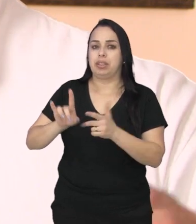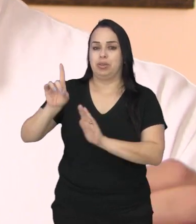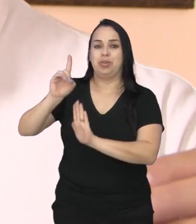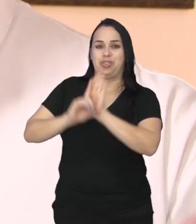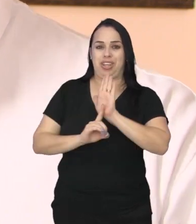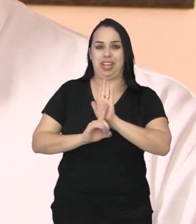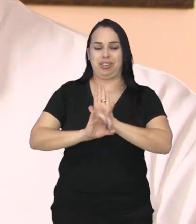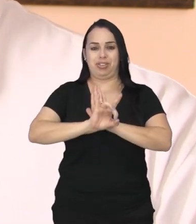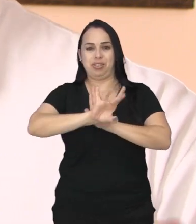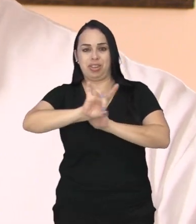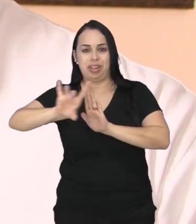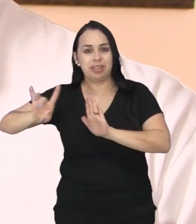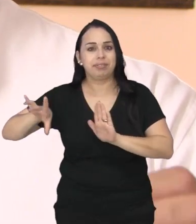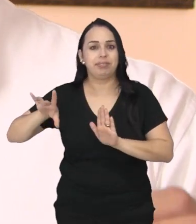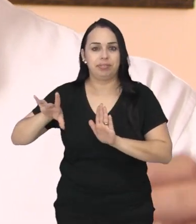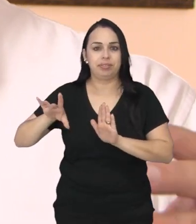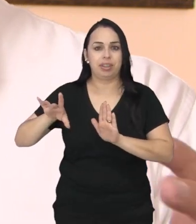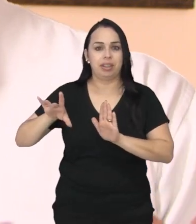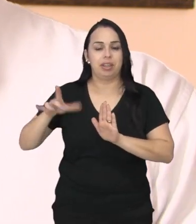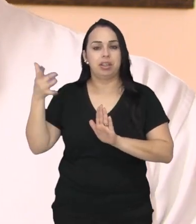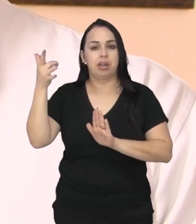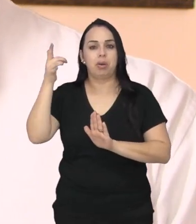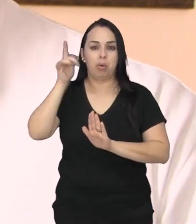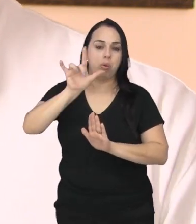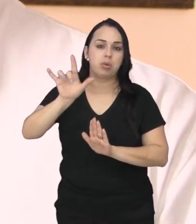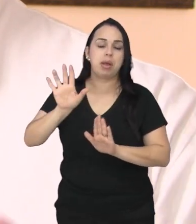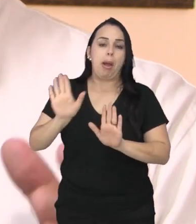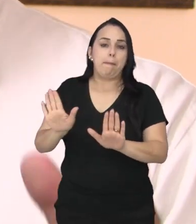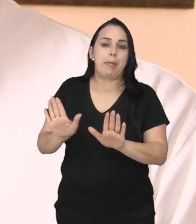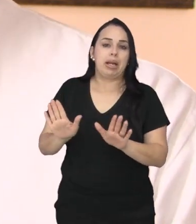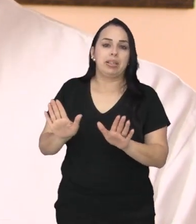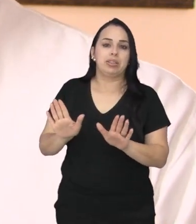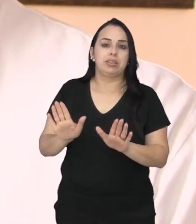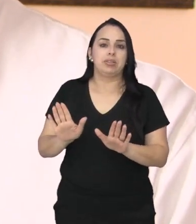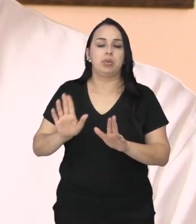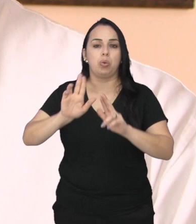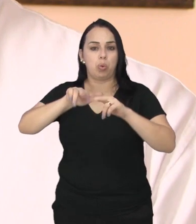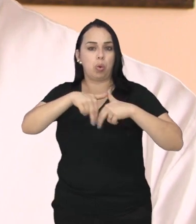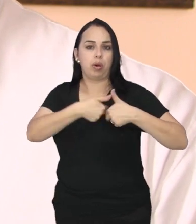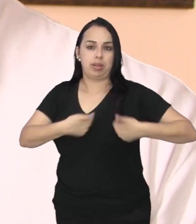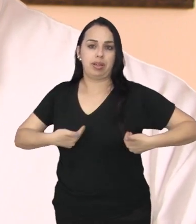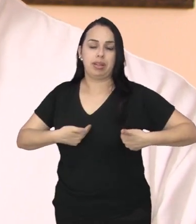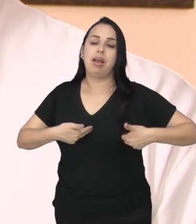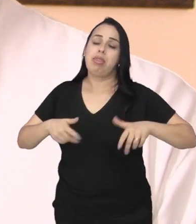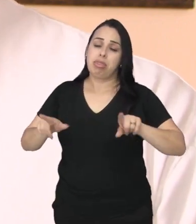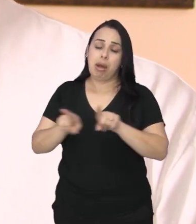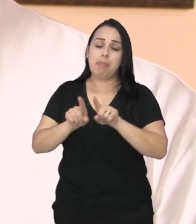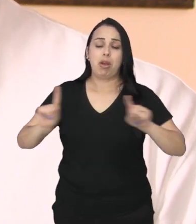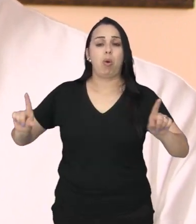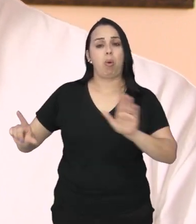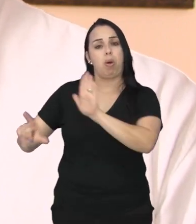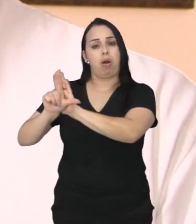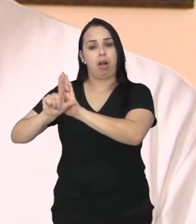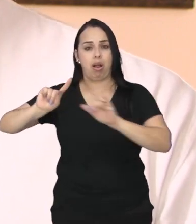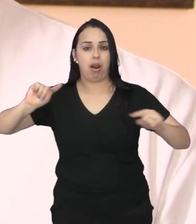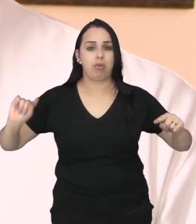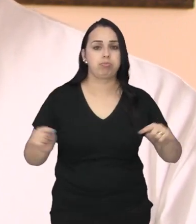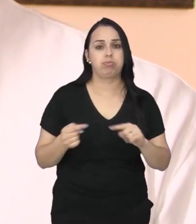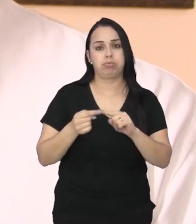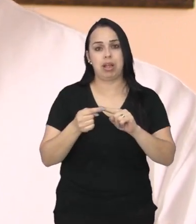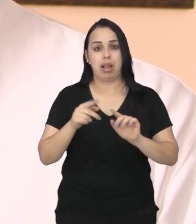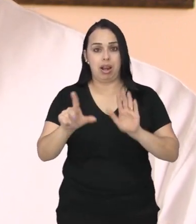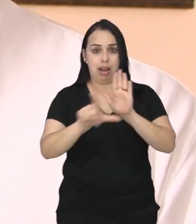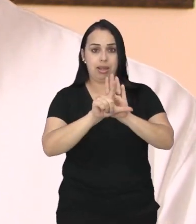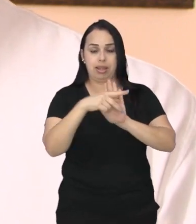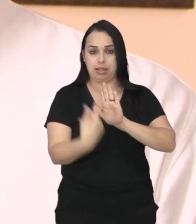os direitos deles, por lei, são conquistados ali, também o símbolo do autista é por lei, tanto lei municipal,